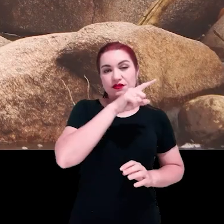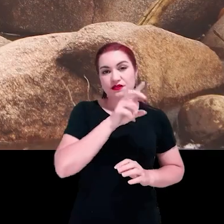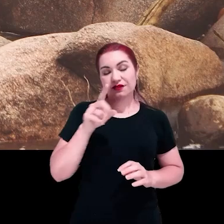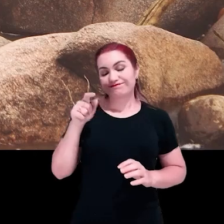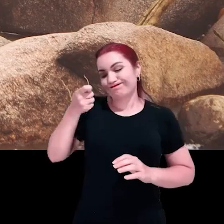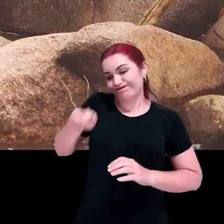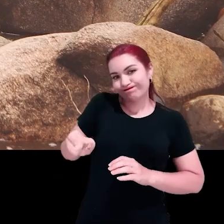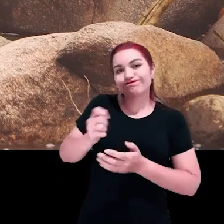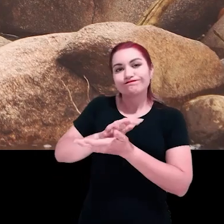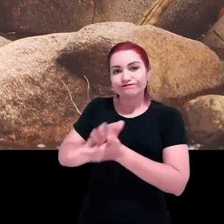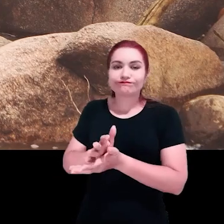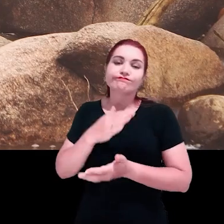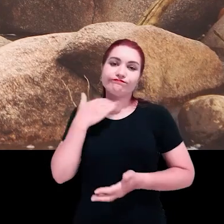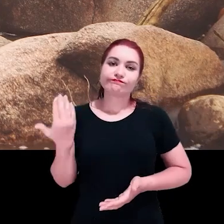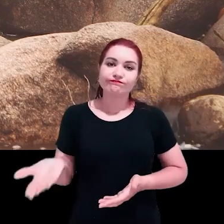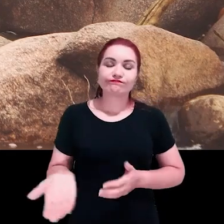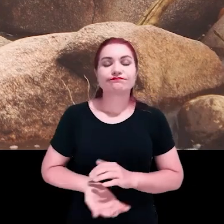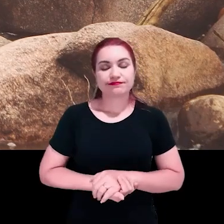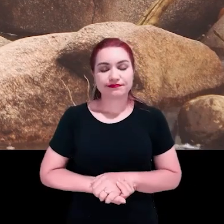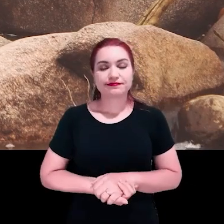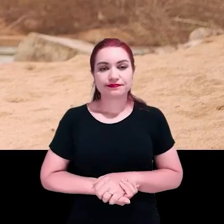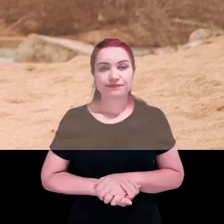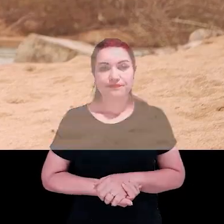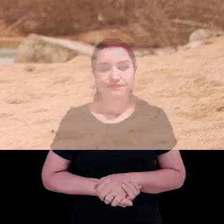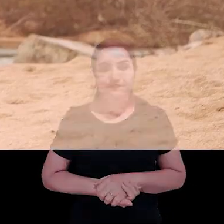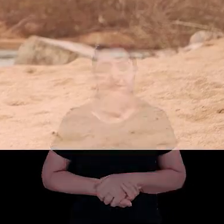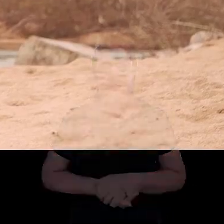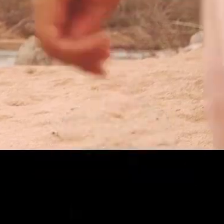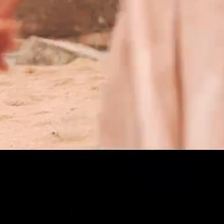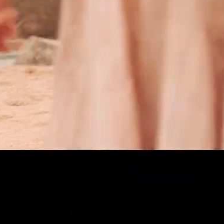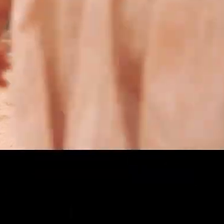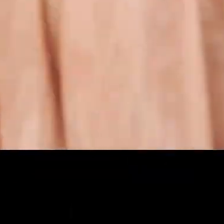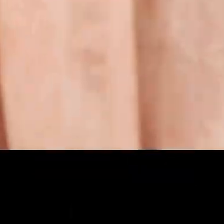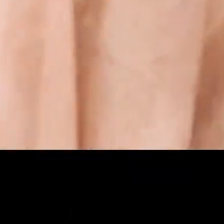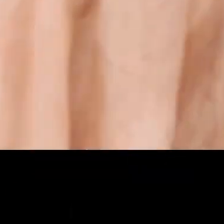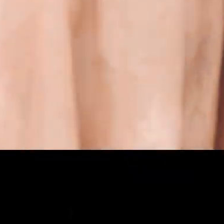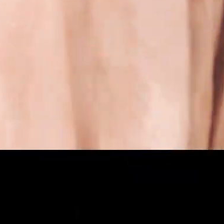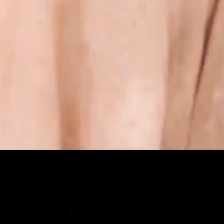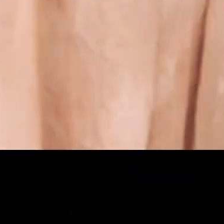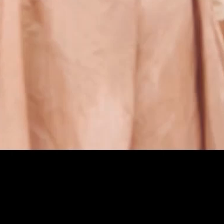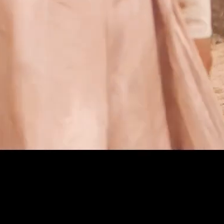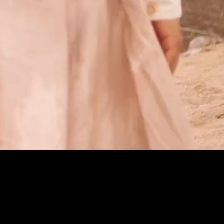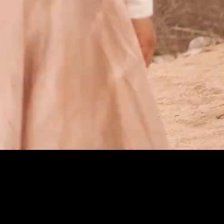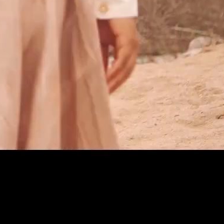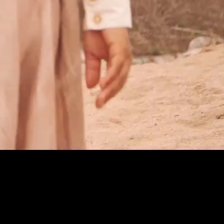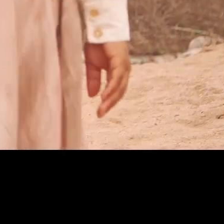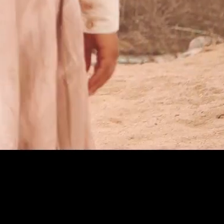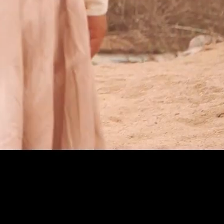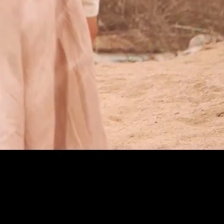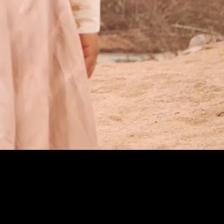espanhola. Pulquéria caminha pela margem do rio. Está de camisa bege e saia rosada longa.